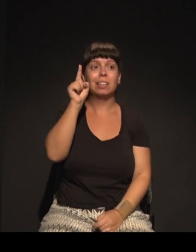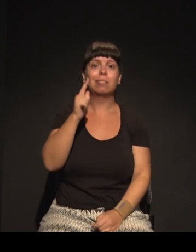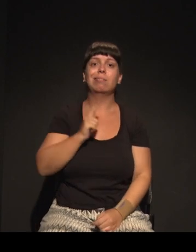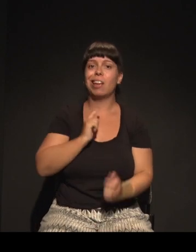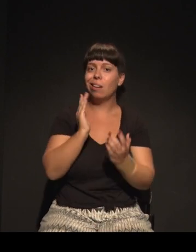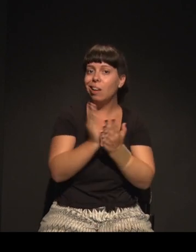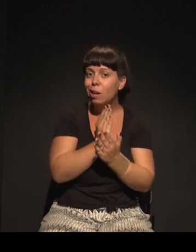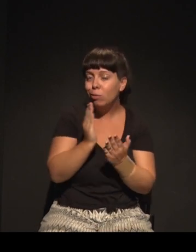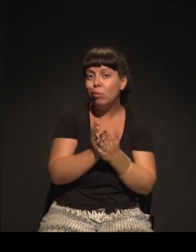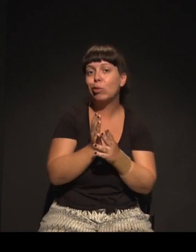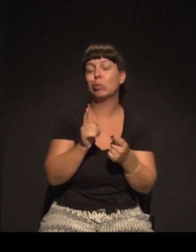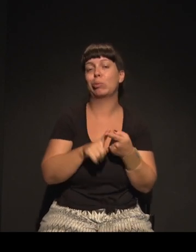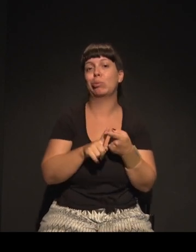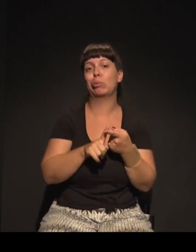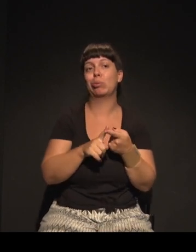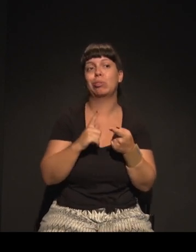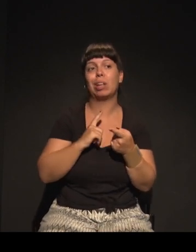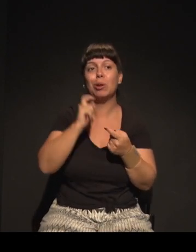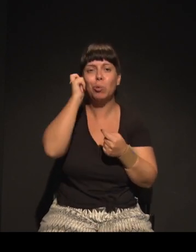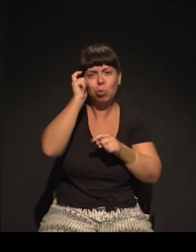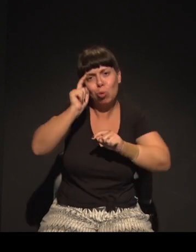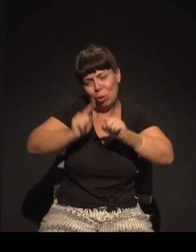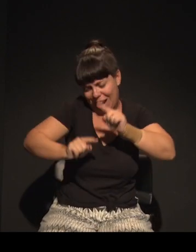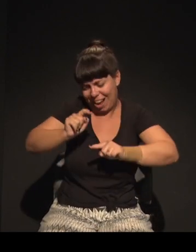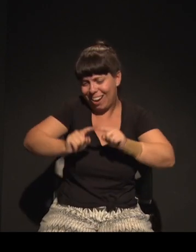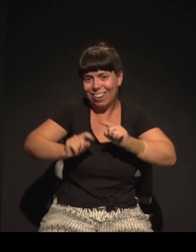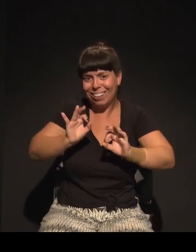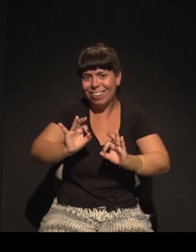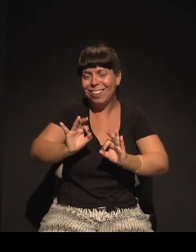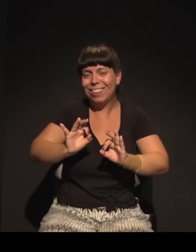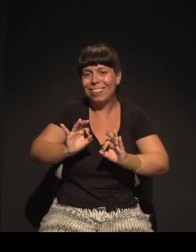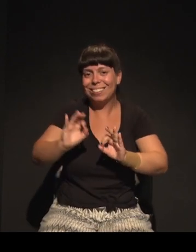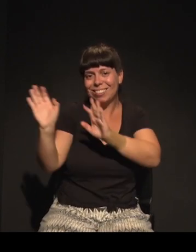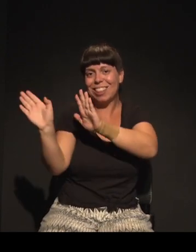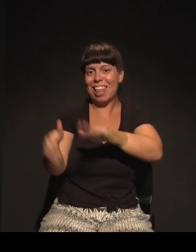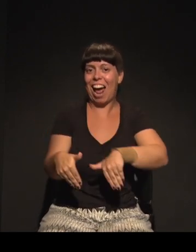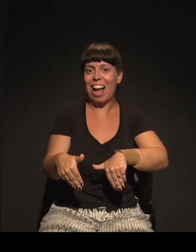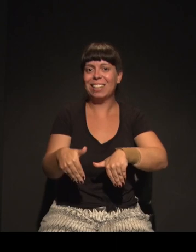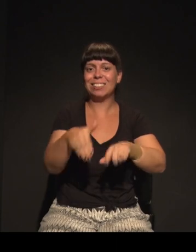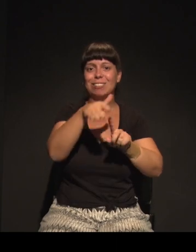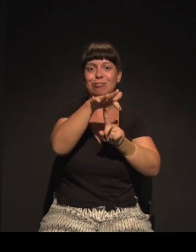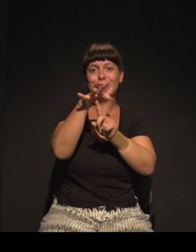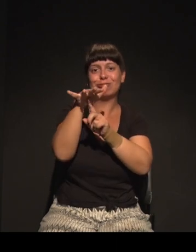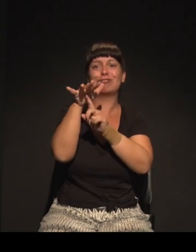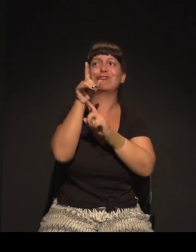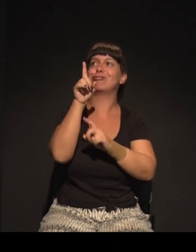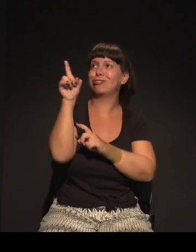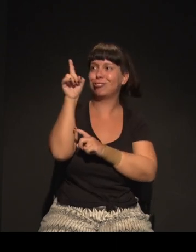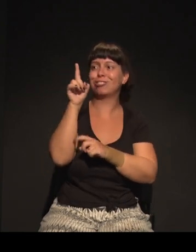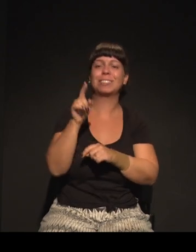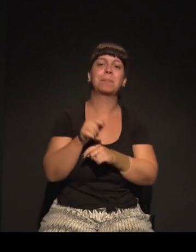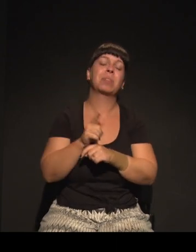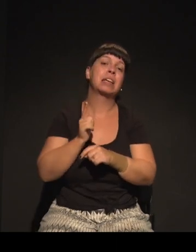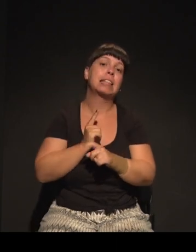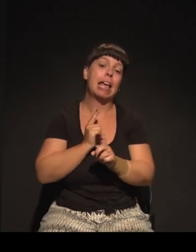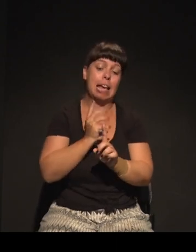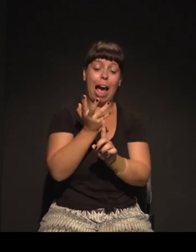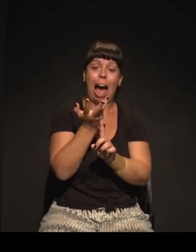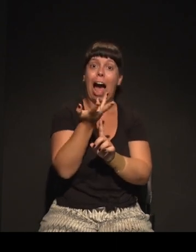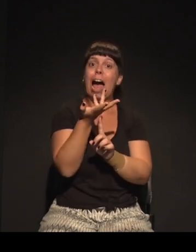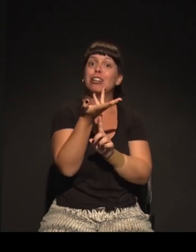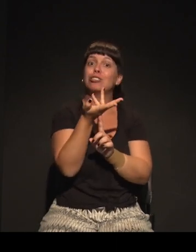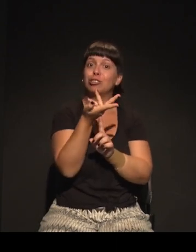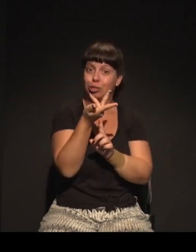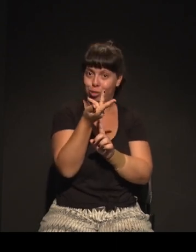livros têm a cultura material com a turma atrás né nem traz tem obras de arte